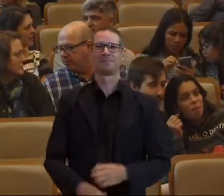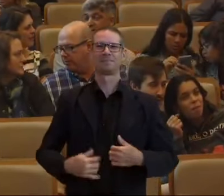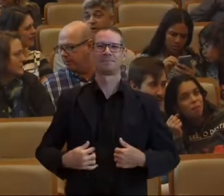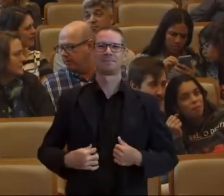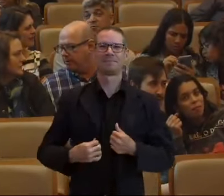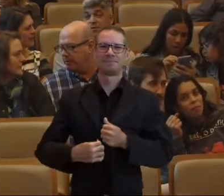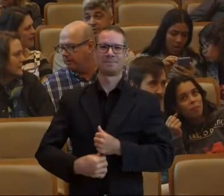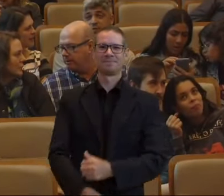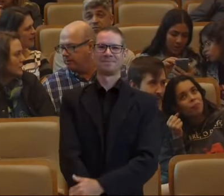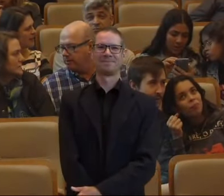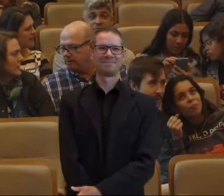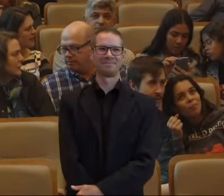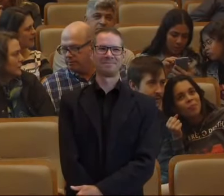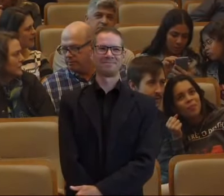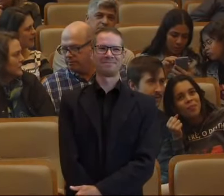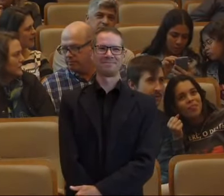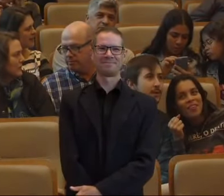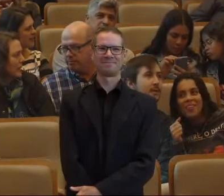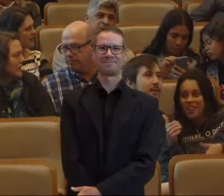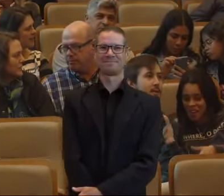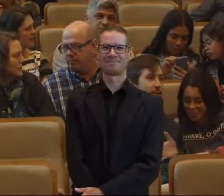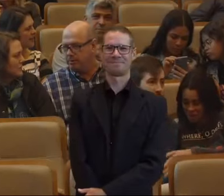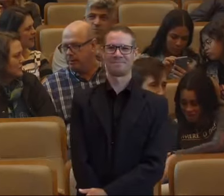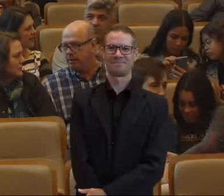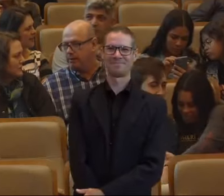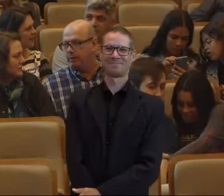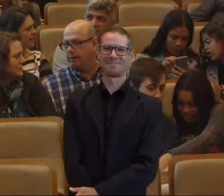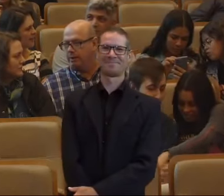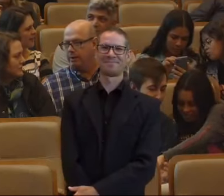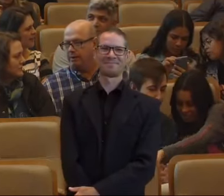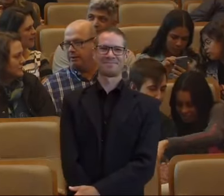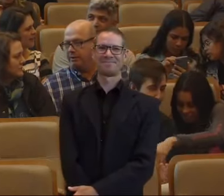Tem alguém significativo que foi instrumento de Deus?